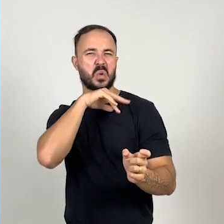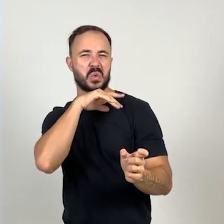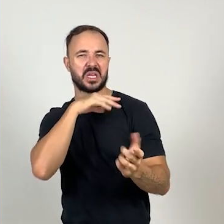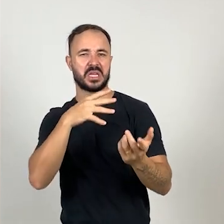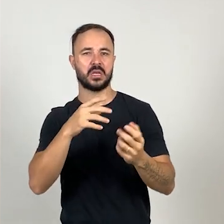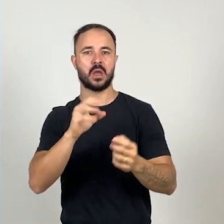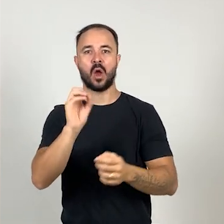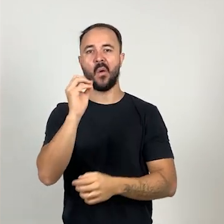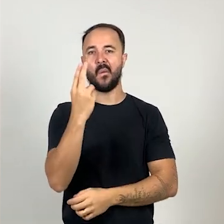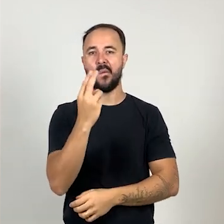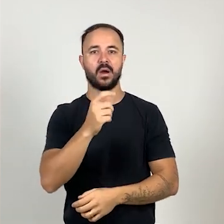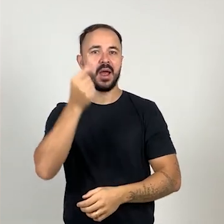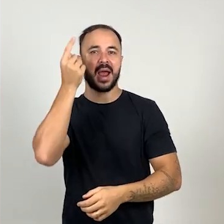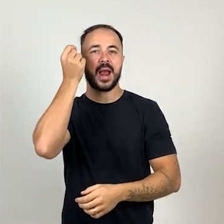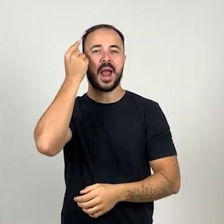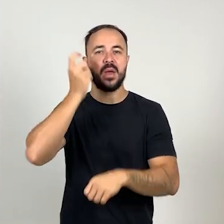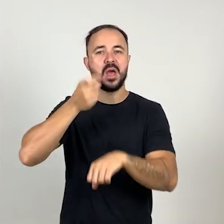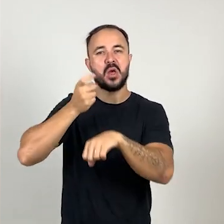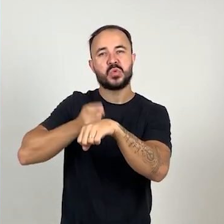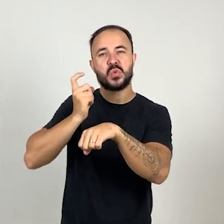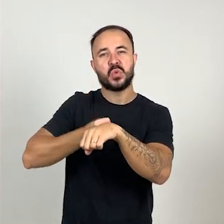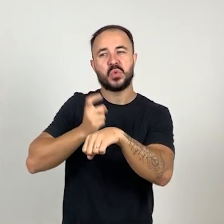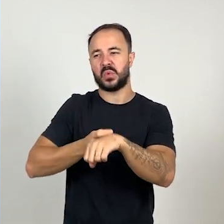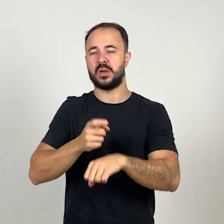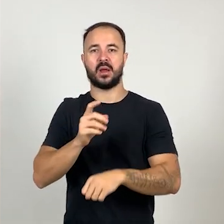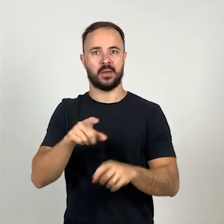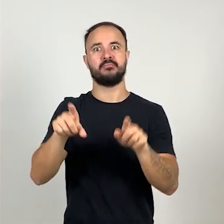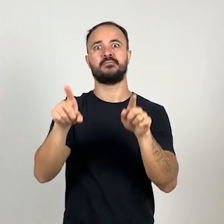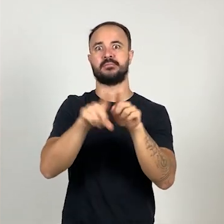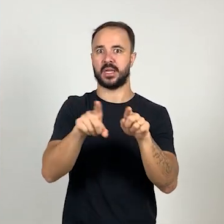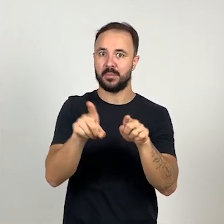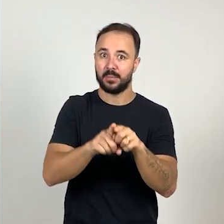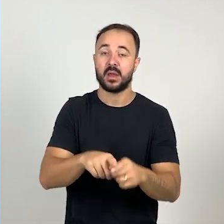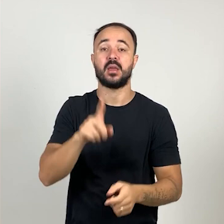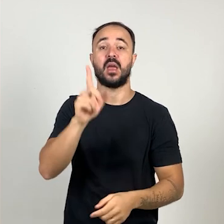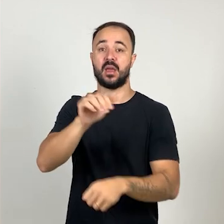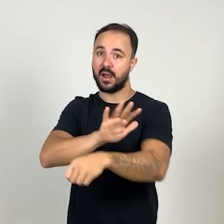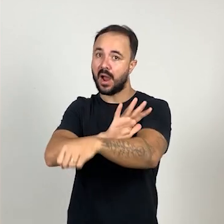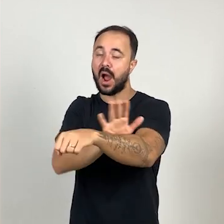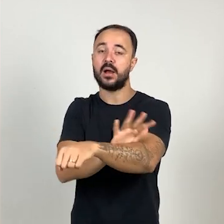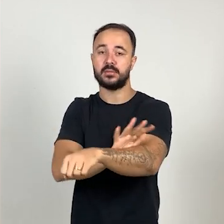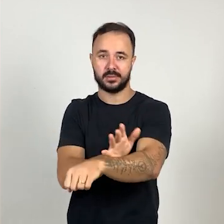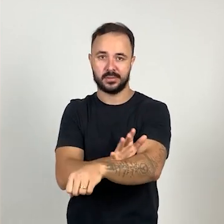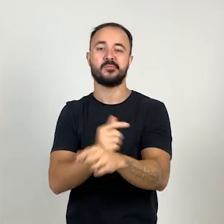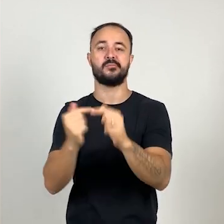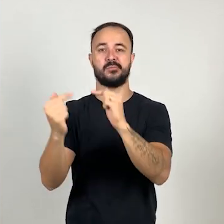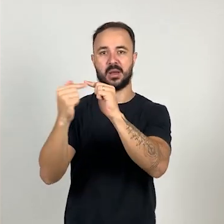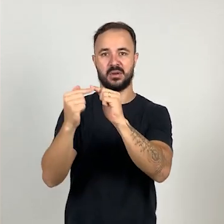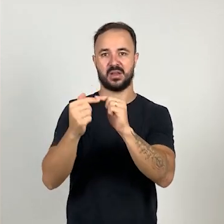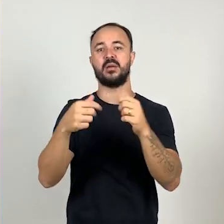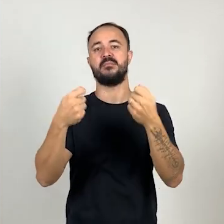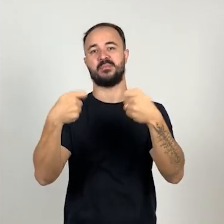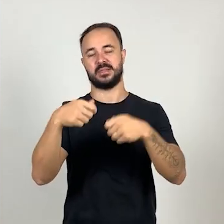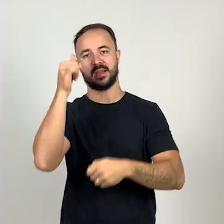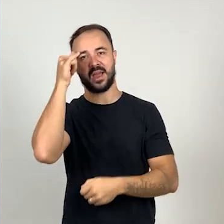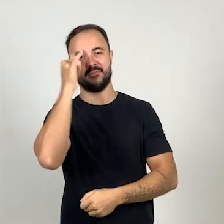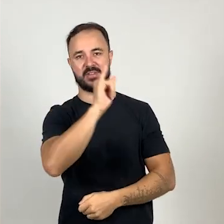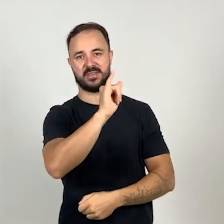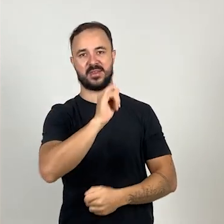como cabelo duro ou cabelo bombril também é uma forma evidente de racismo e deve ser